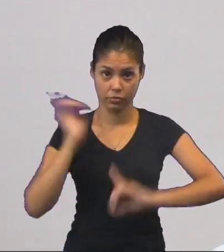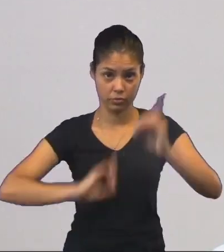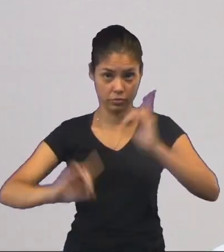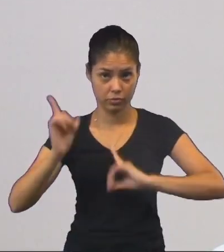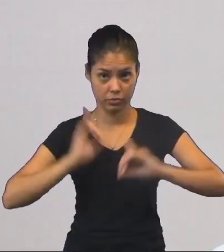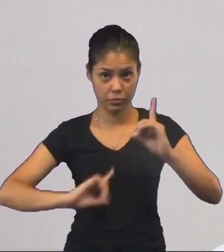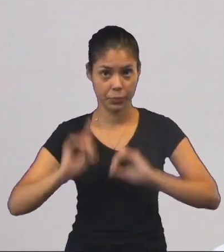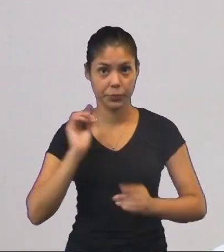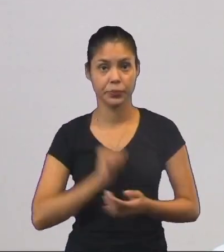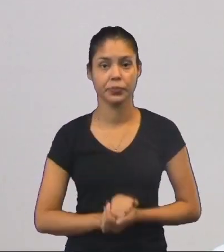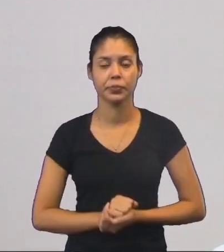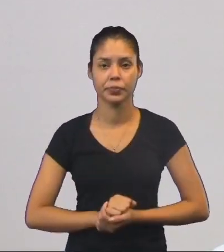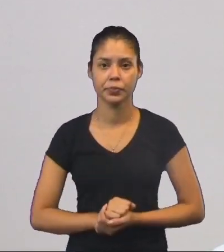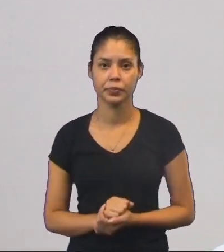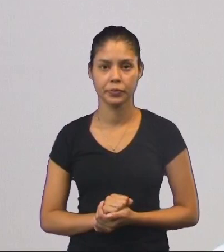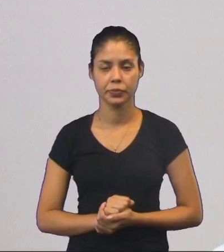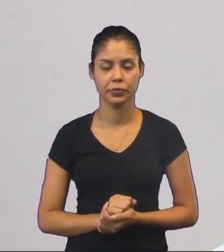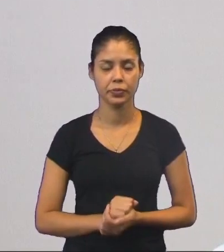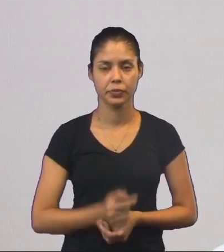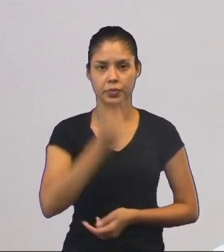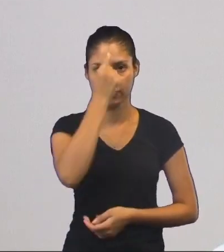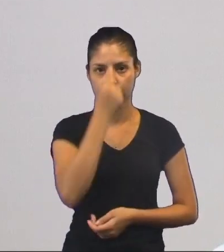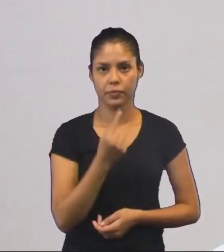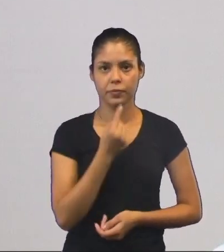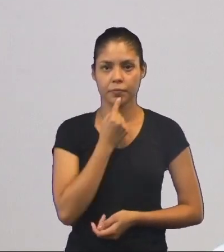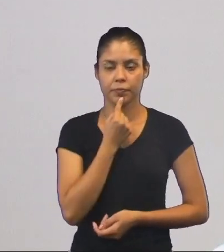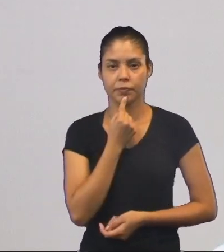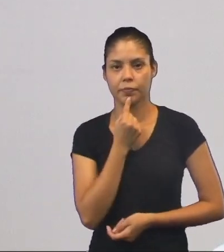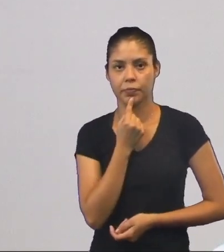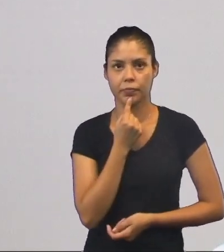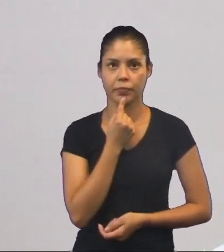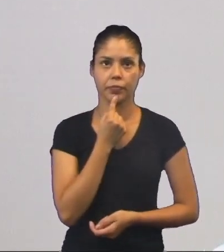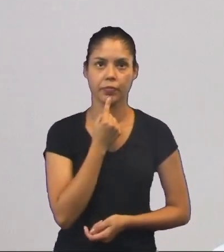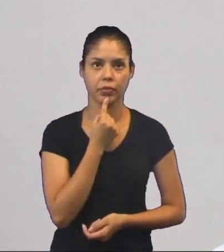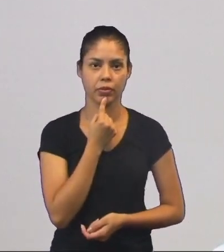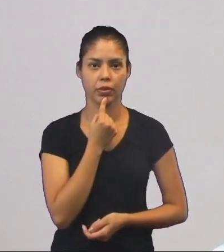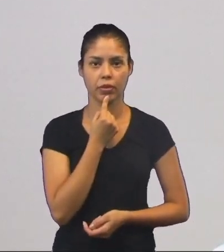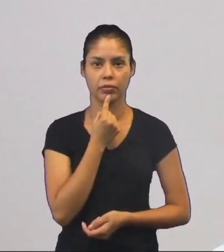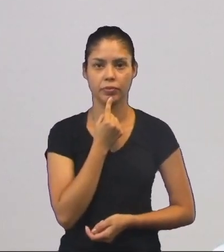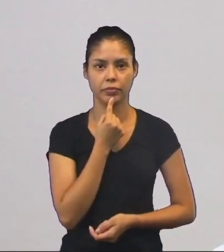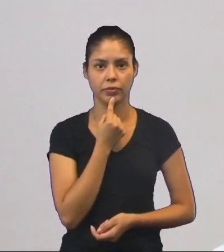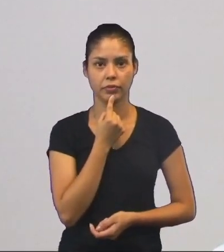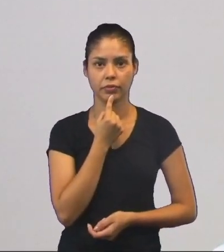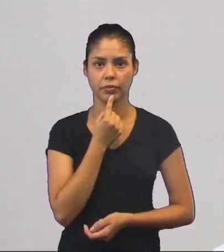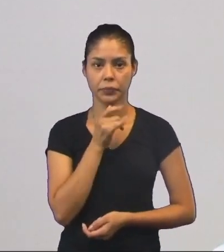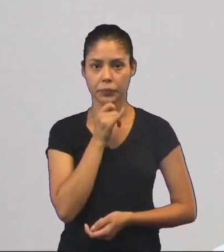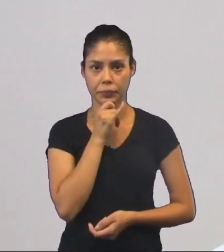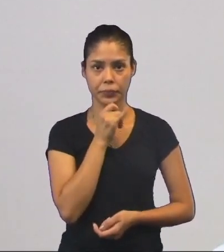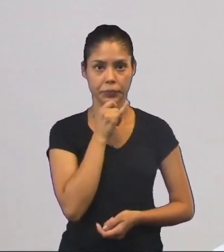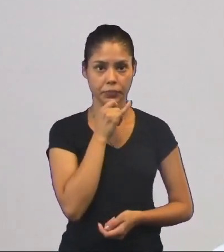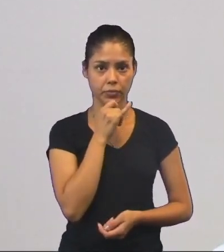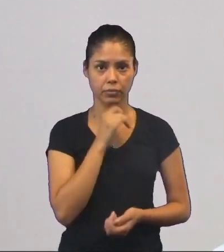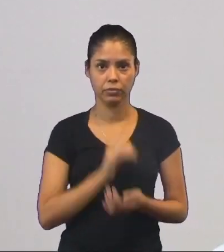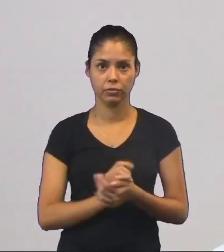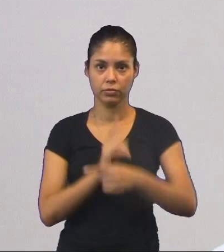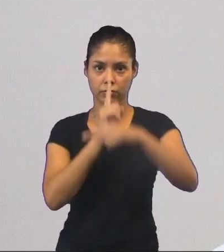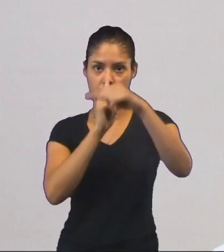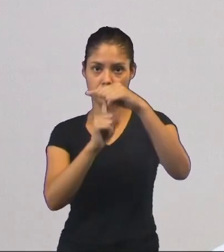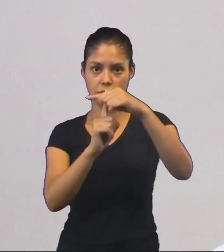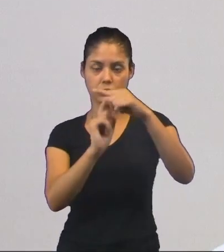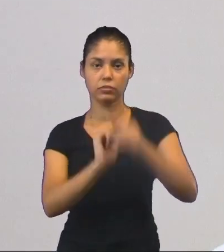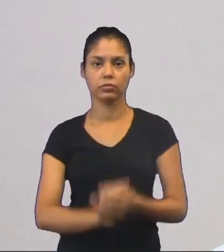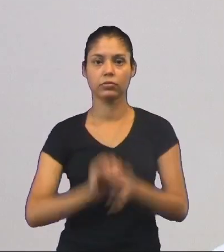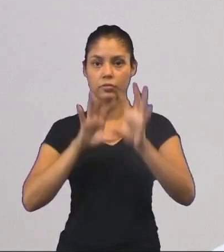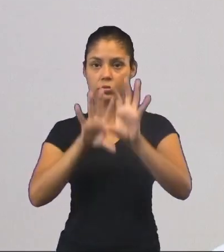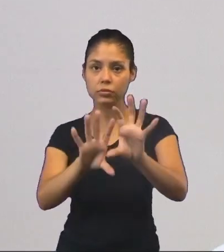deus, ou a uma figura que, como né, por exemplo, uma cruz.